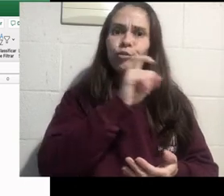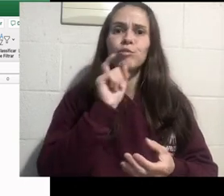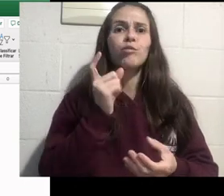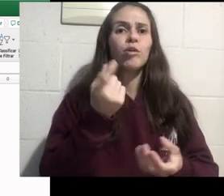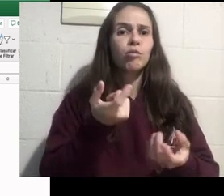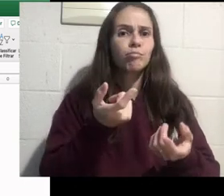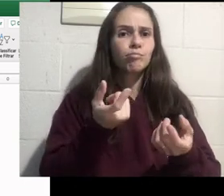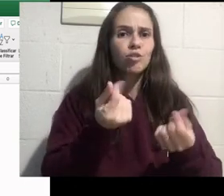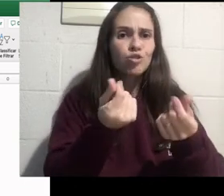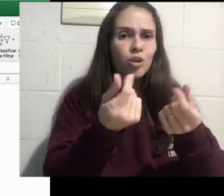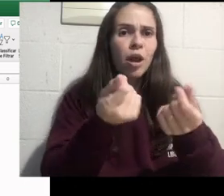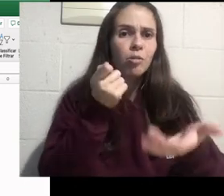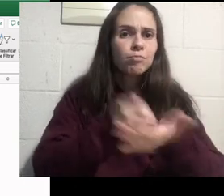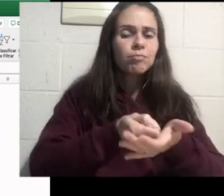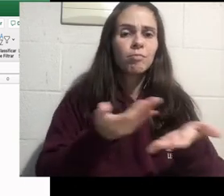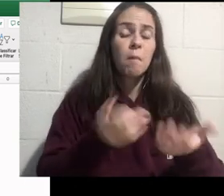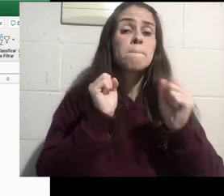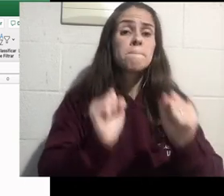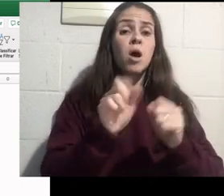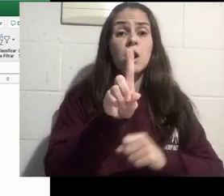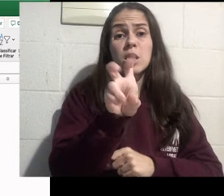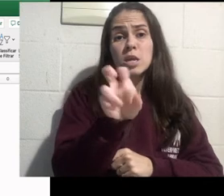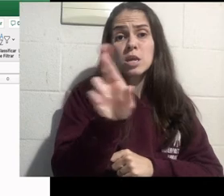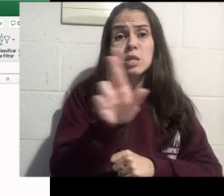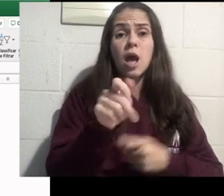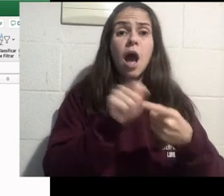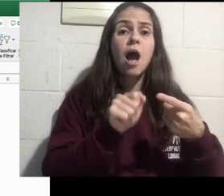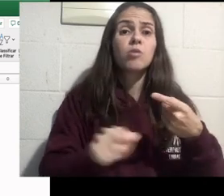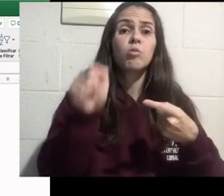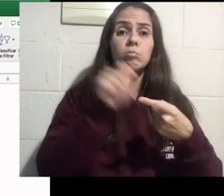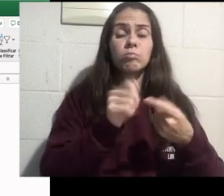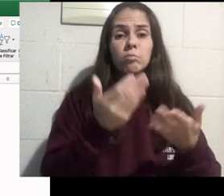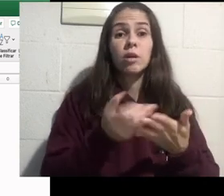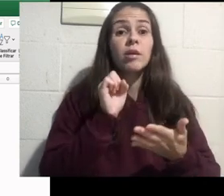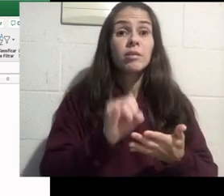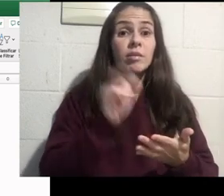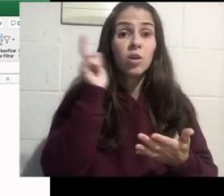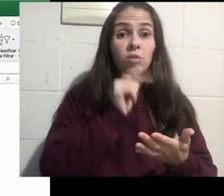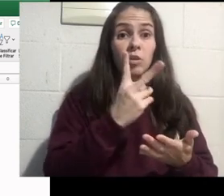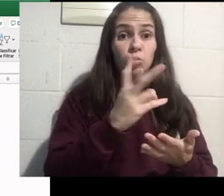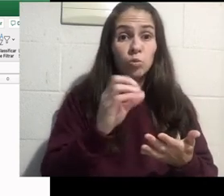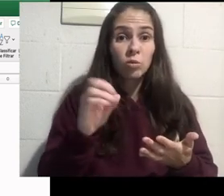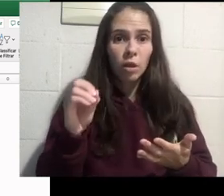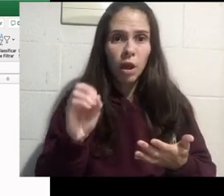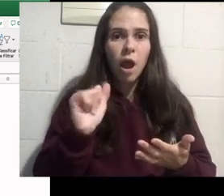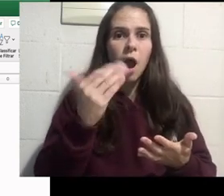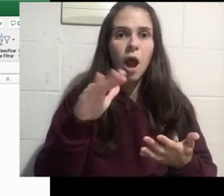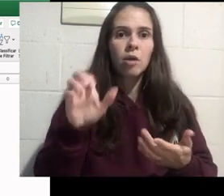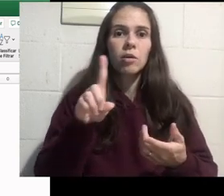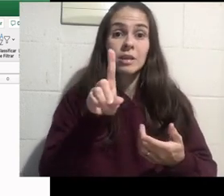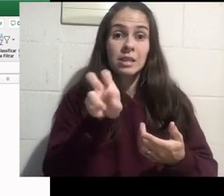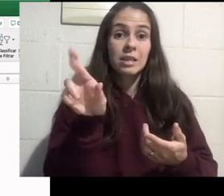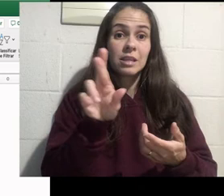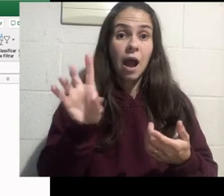até a questão do troco. Então, a gente pode arredondar para R$15. Então, se a gente emitir 200 ações a R$15 cada, a gente